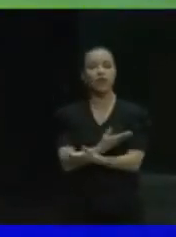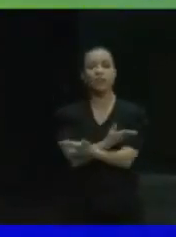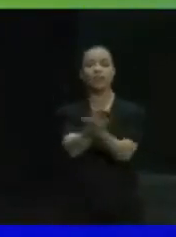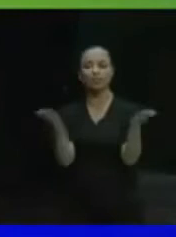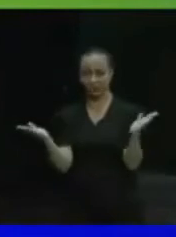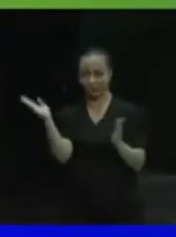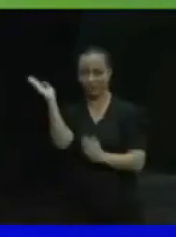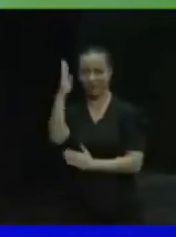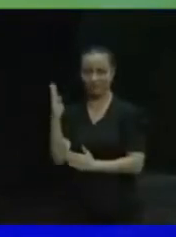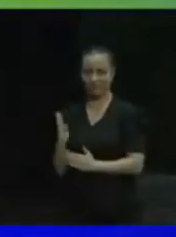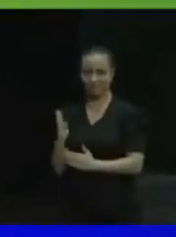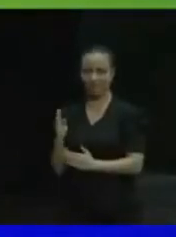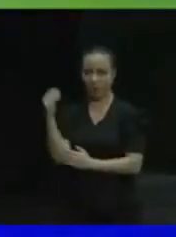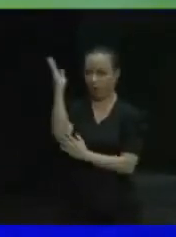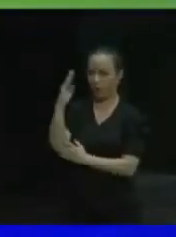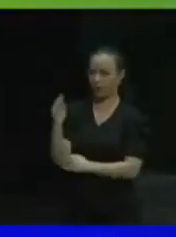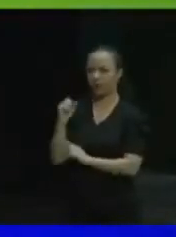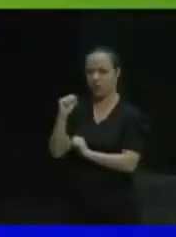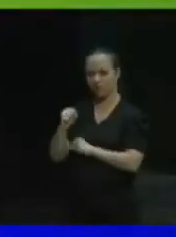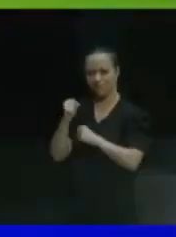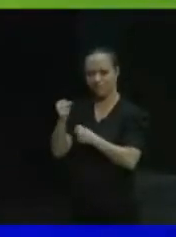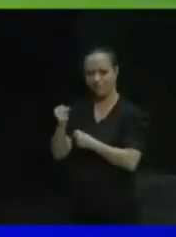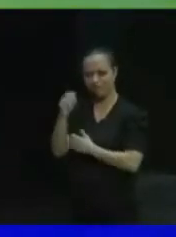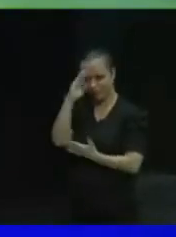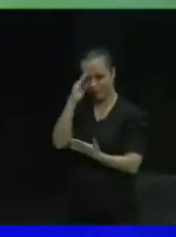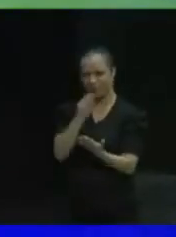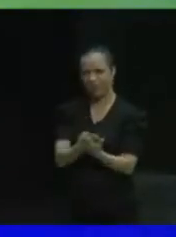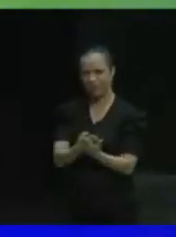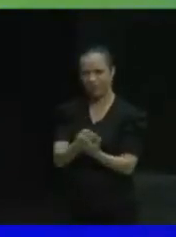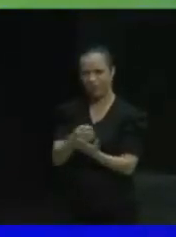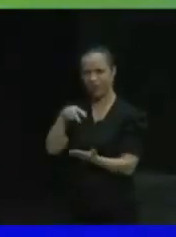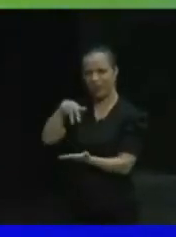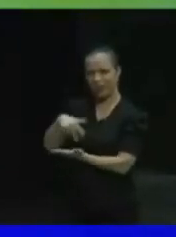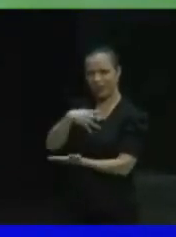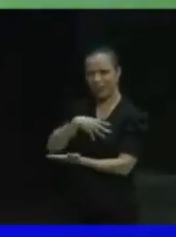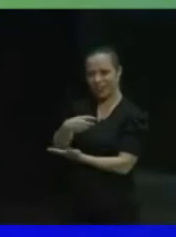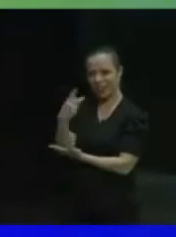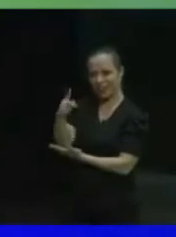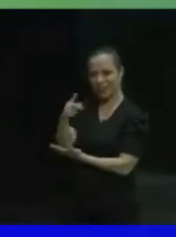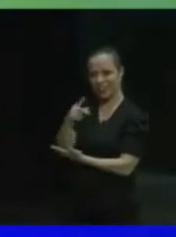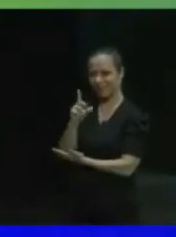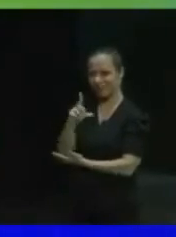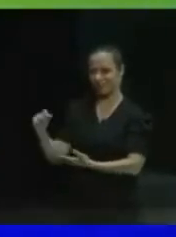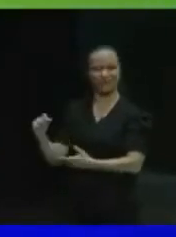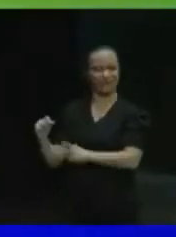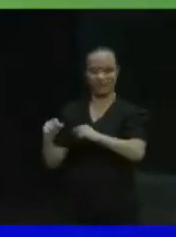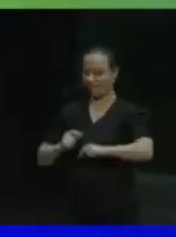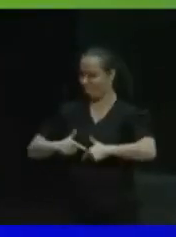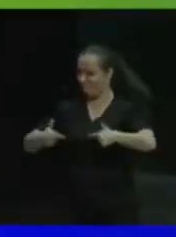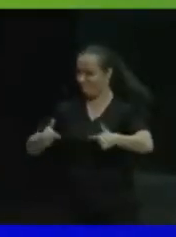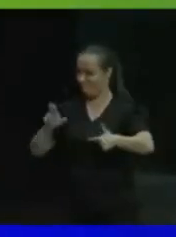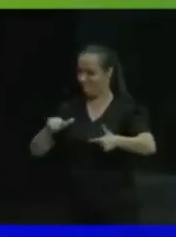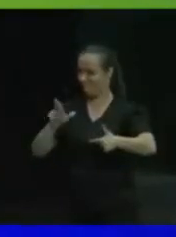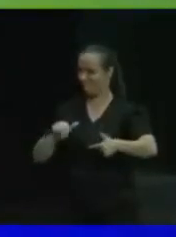brasileiras. O Brasil poderá confiar que este filho teu não fugirá à luta.